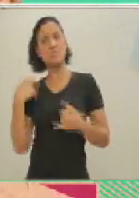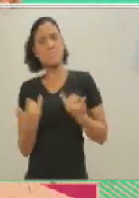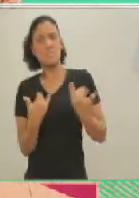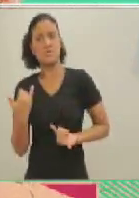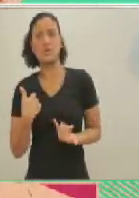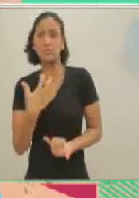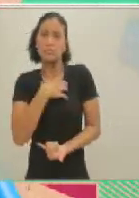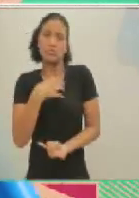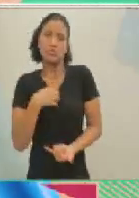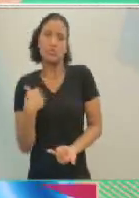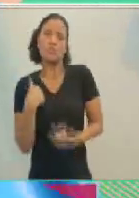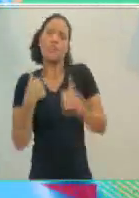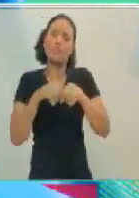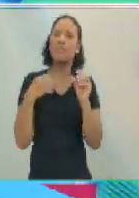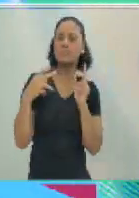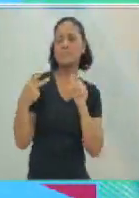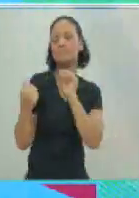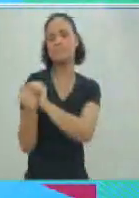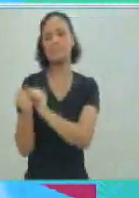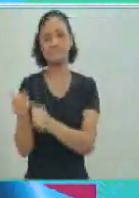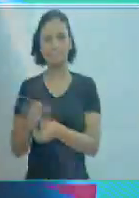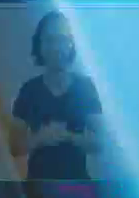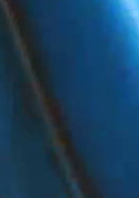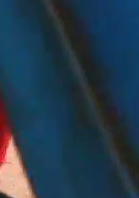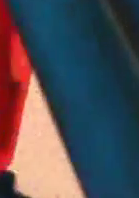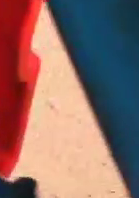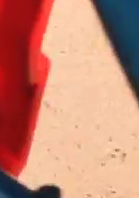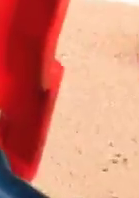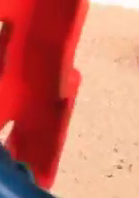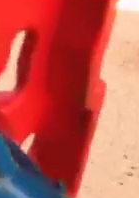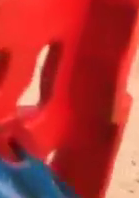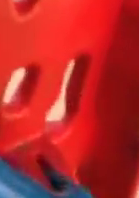uma autonomia para brincar, e eu tinha que ficar muito próximo a ela.